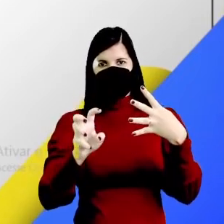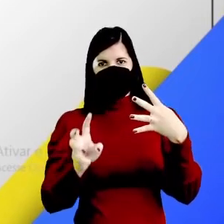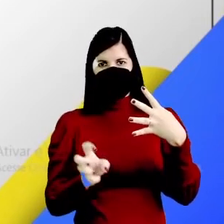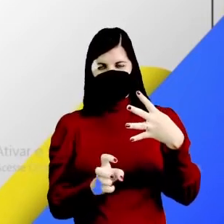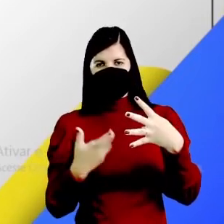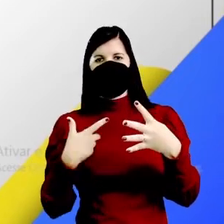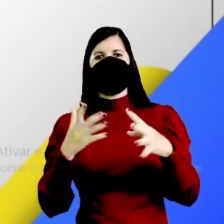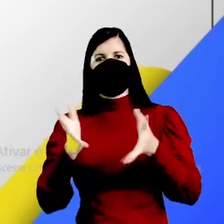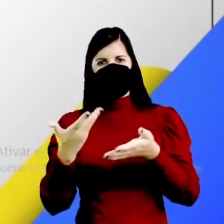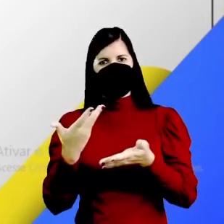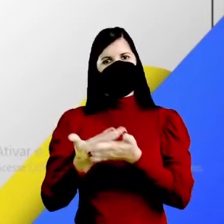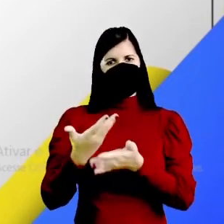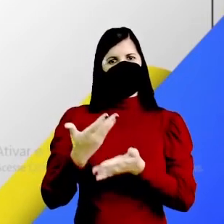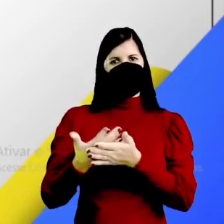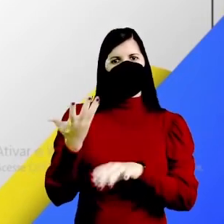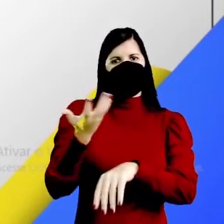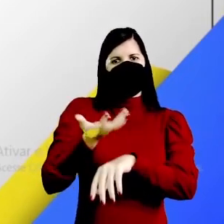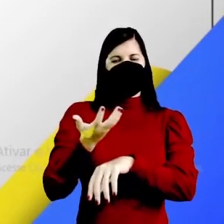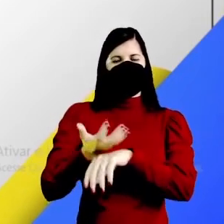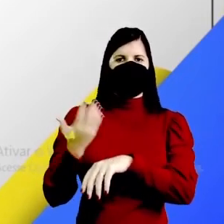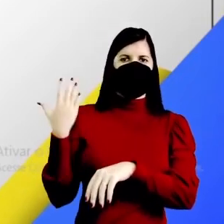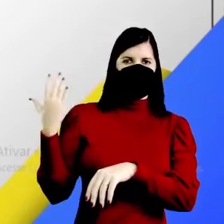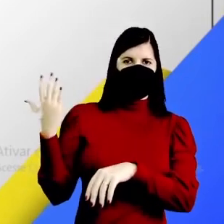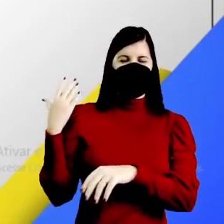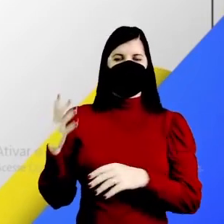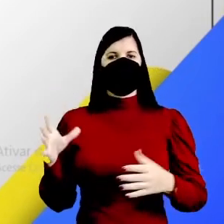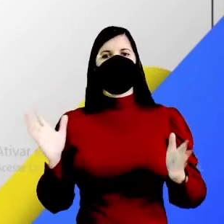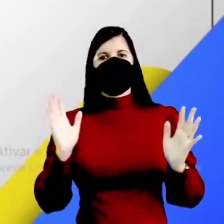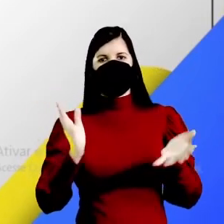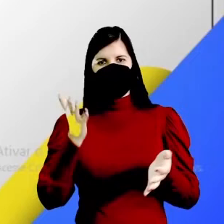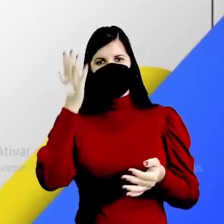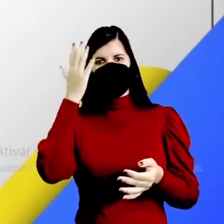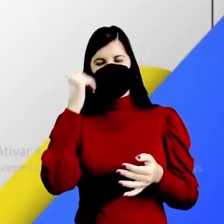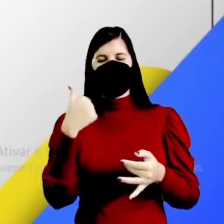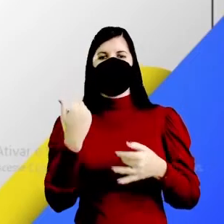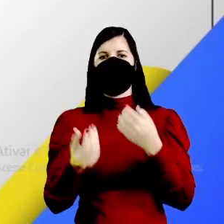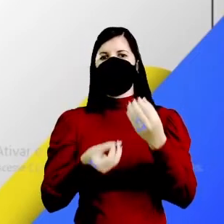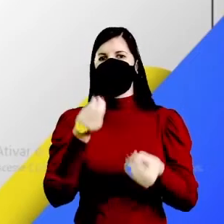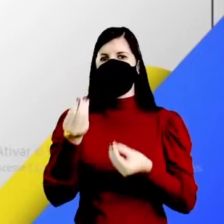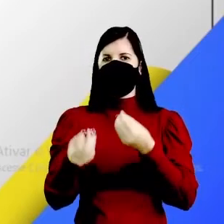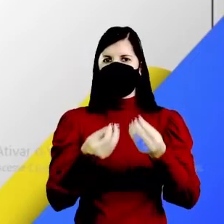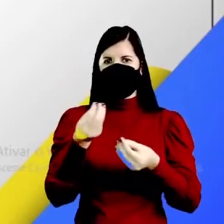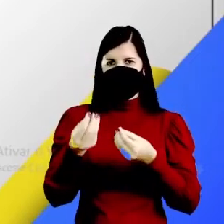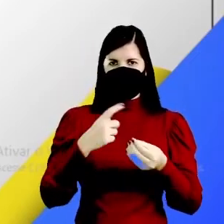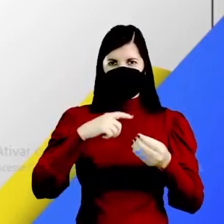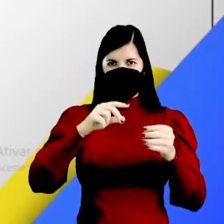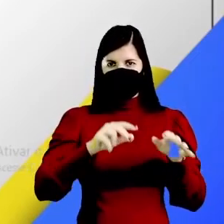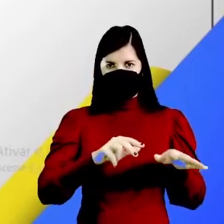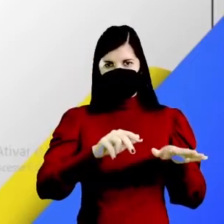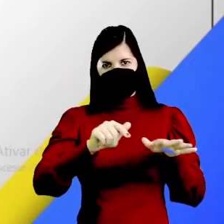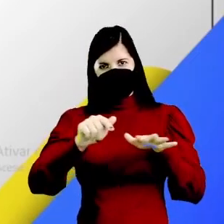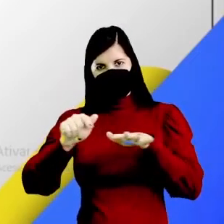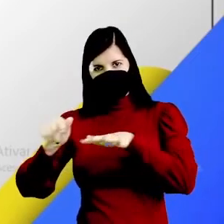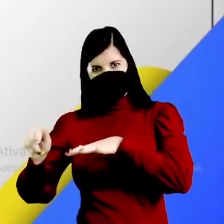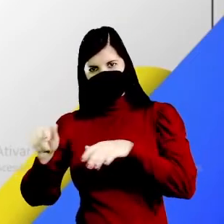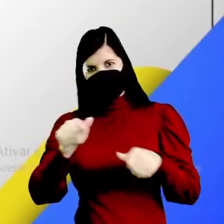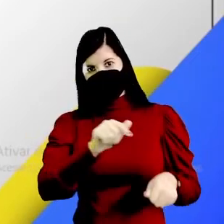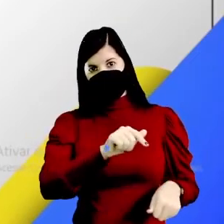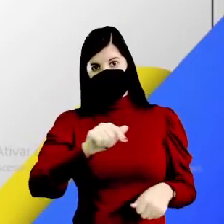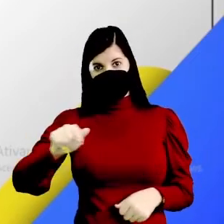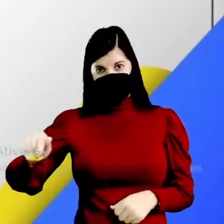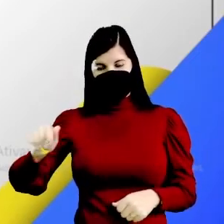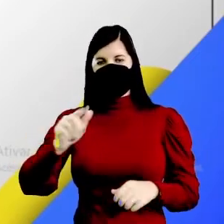por algumas disciplinas nesse módulo, não é? Então, vocês já sabem como é que funciona. Cada semana, uma competência. Então, a primeira vai